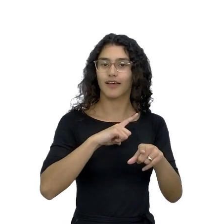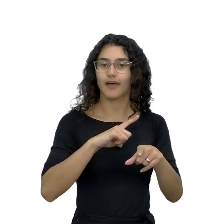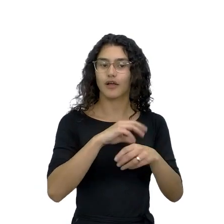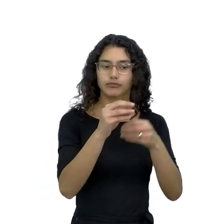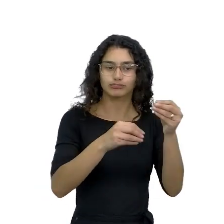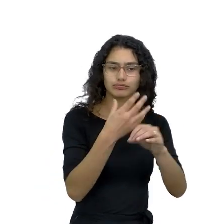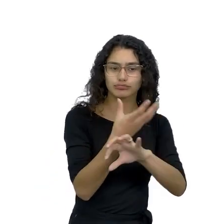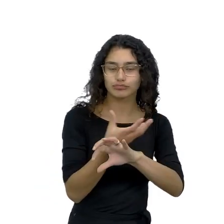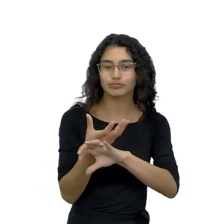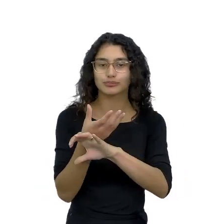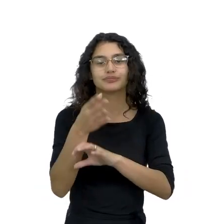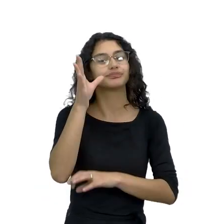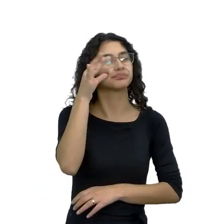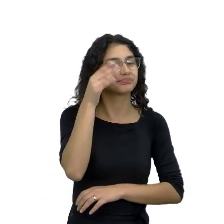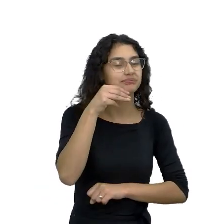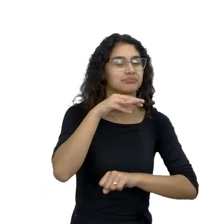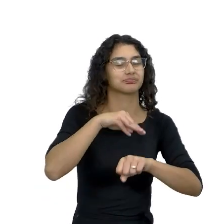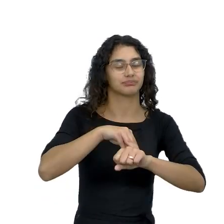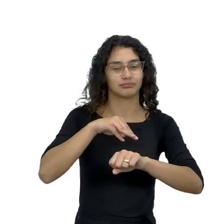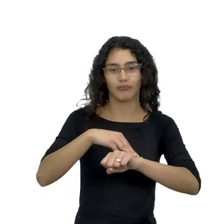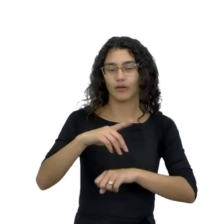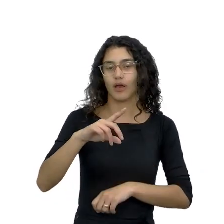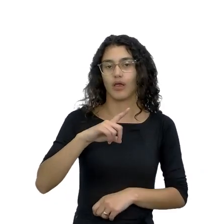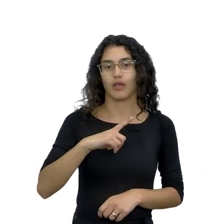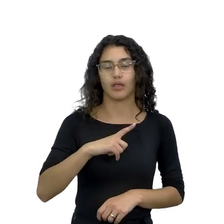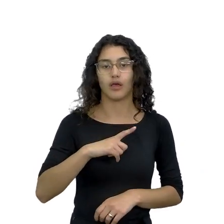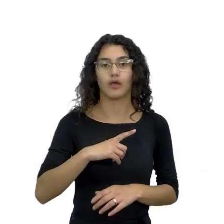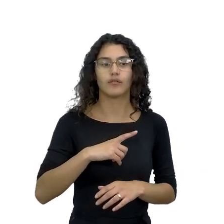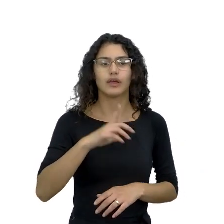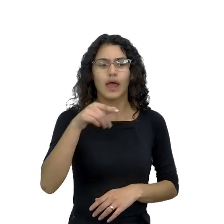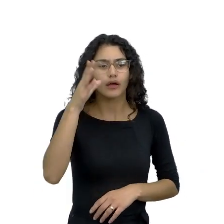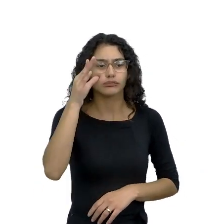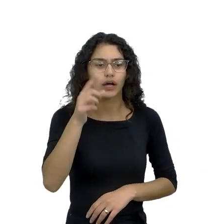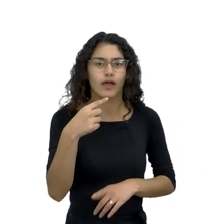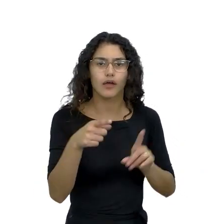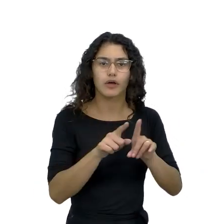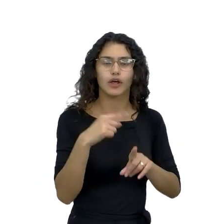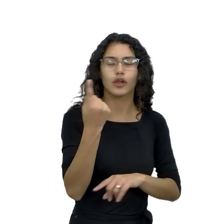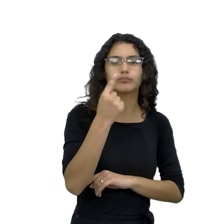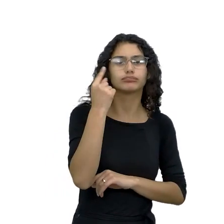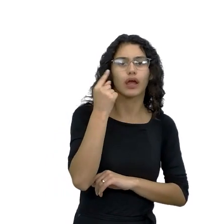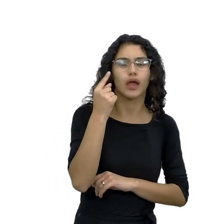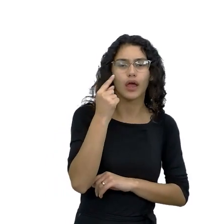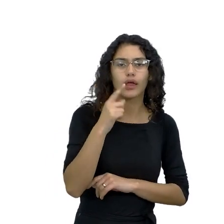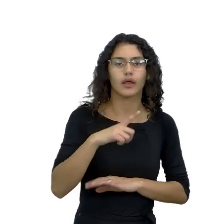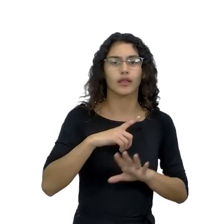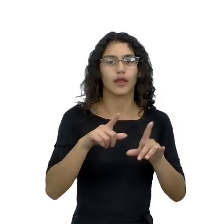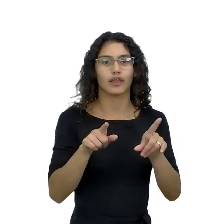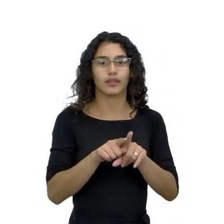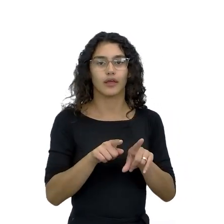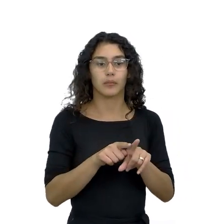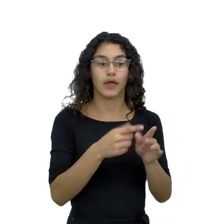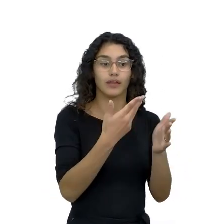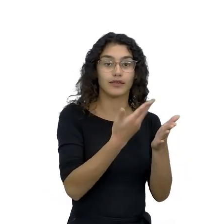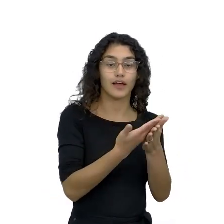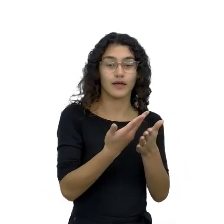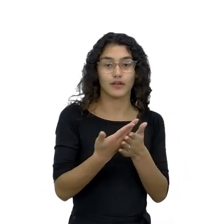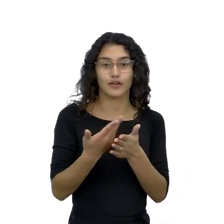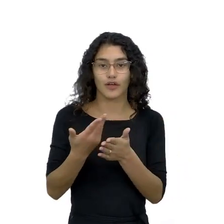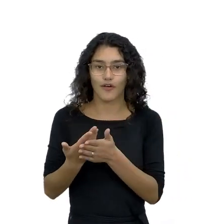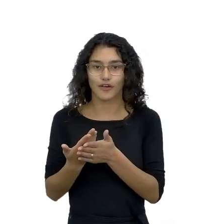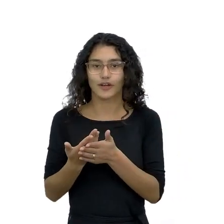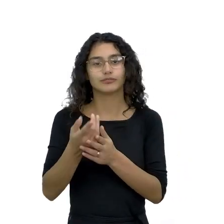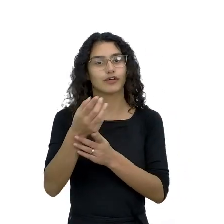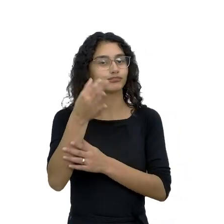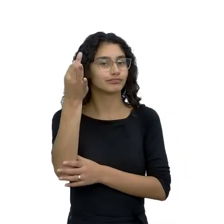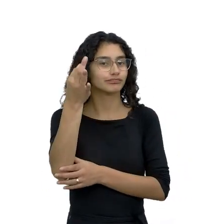muito interessante esse momento aí, e é interessante que a gente tenha esse movimento nas escolas, e eu